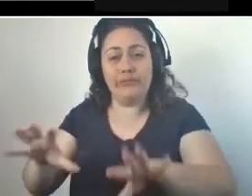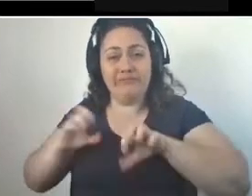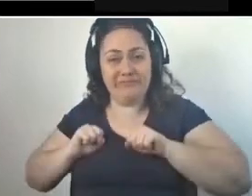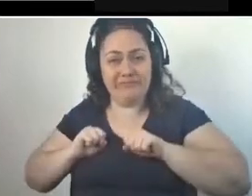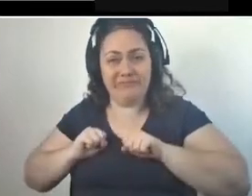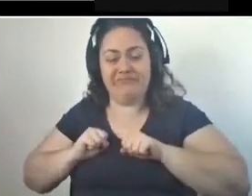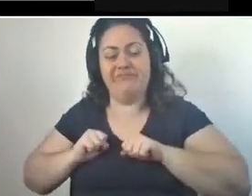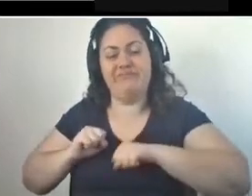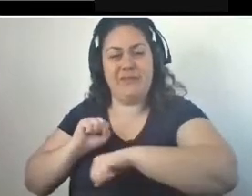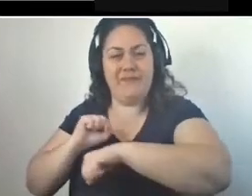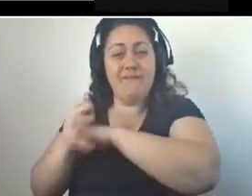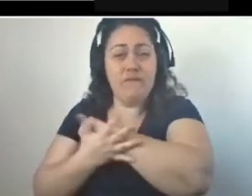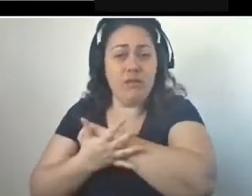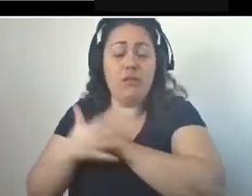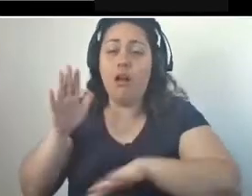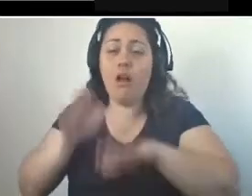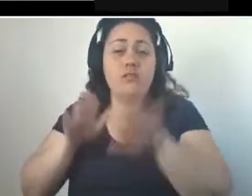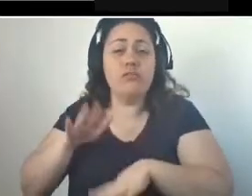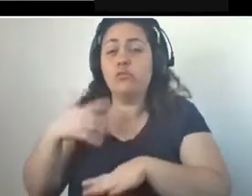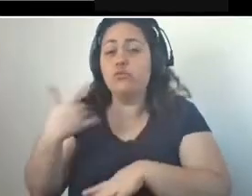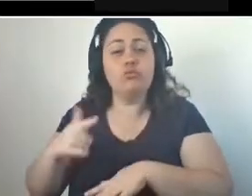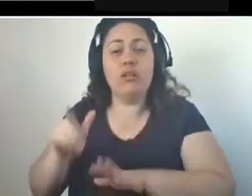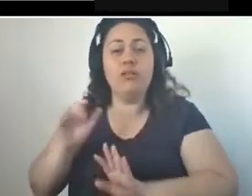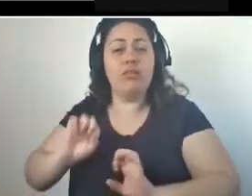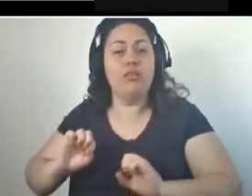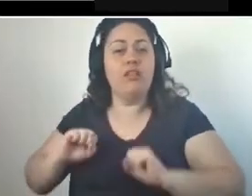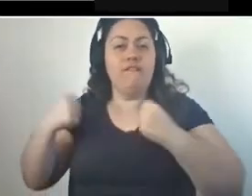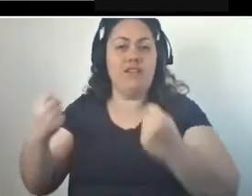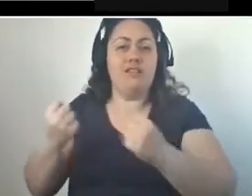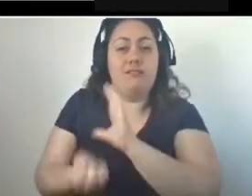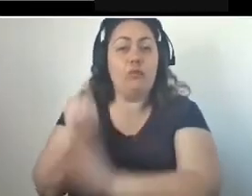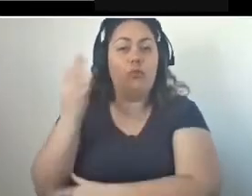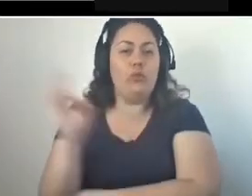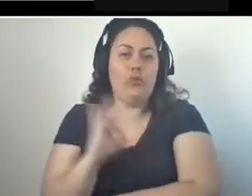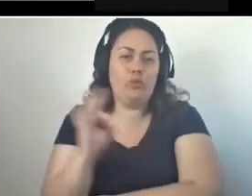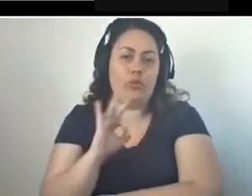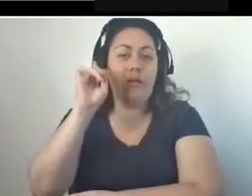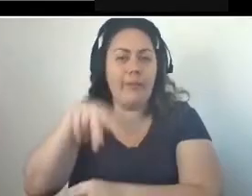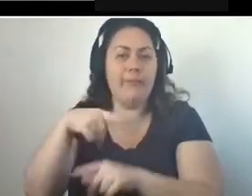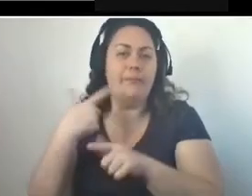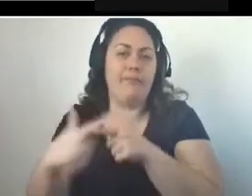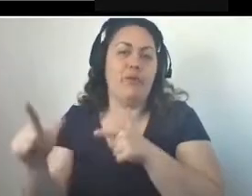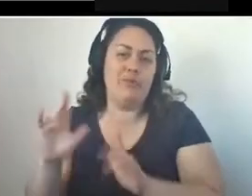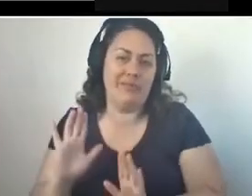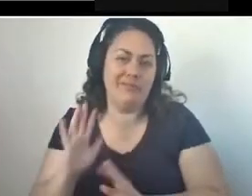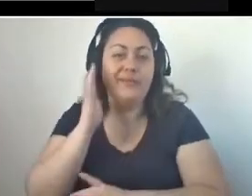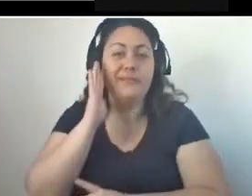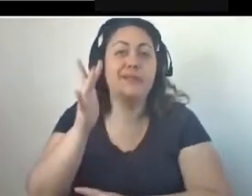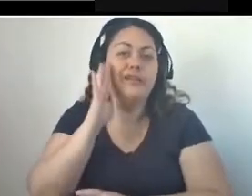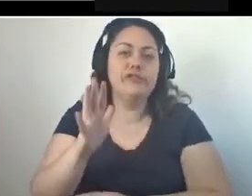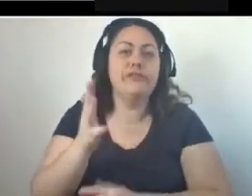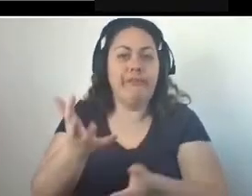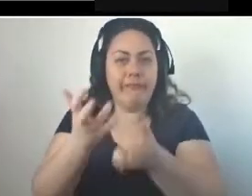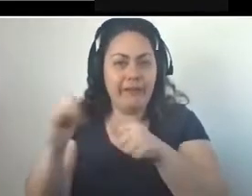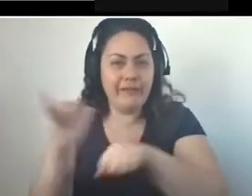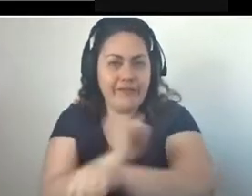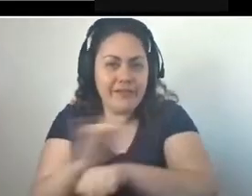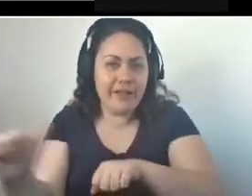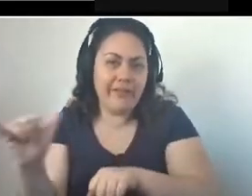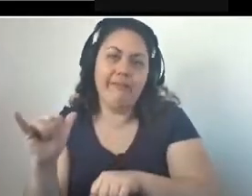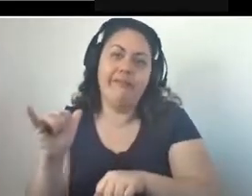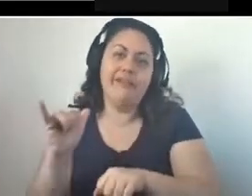né? 20% das pessoas nunca respondem. Então, isso é um problema, né? Se tu quiser basear toda a tua estratégia de